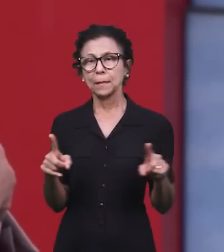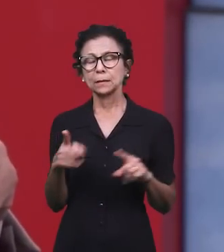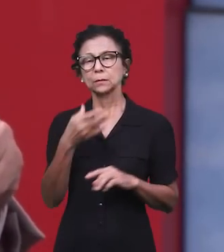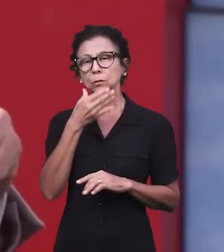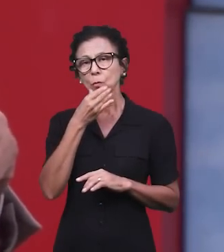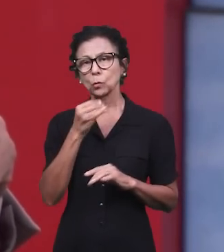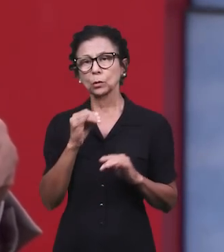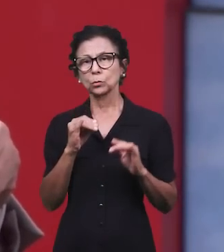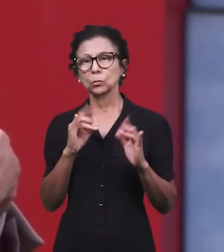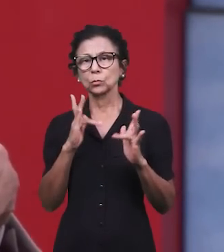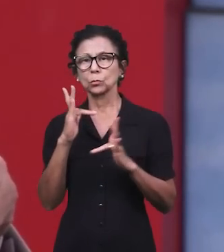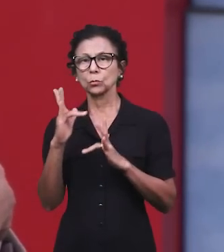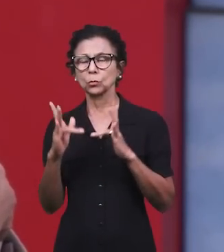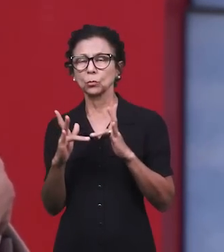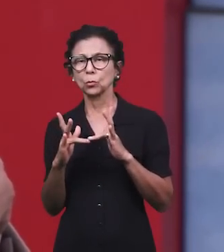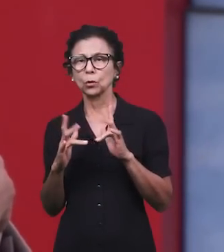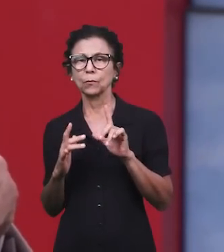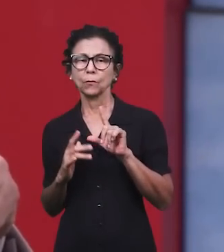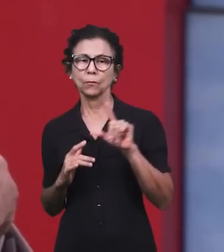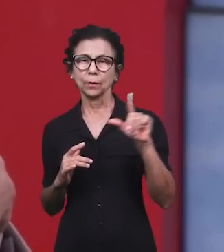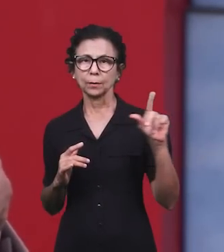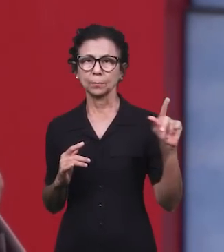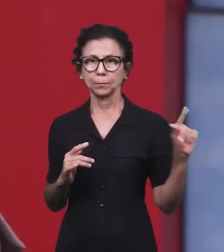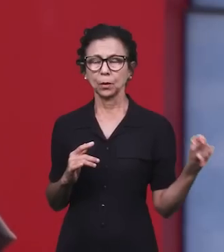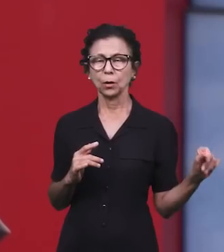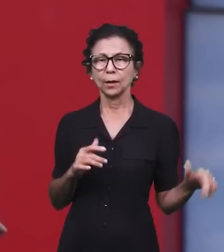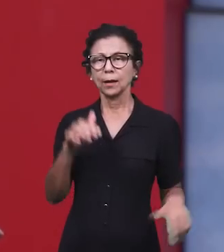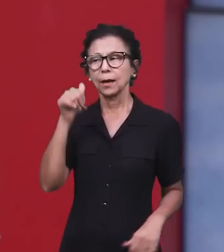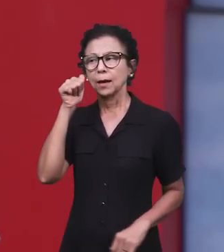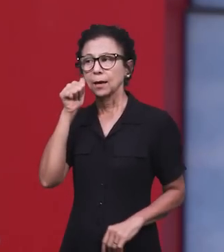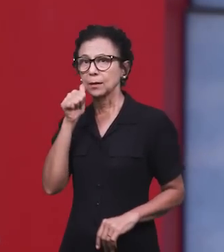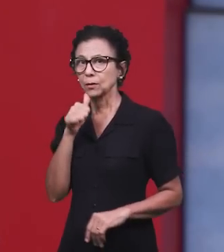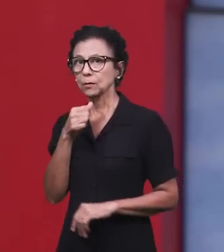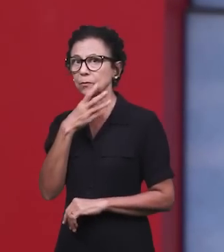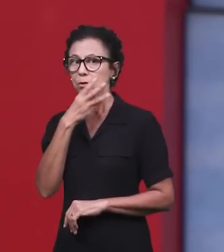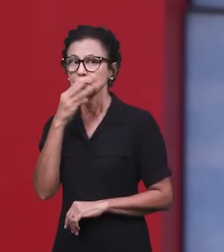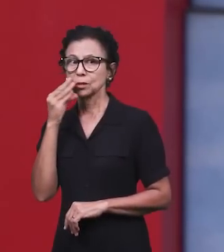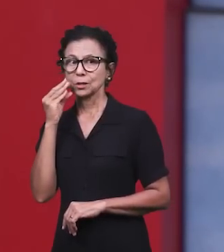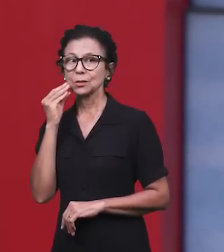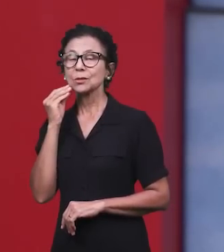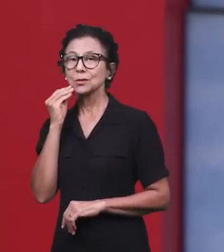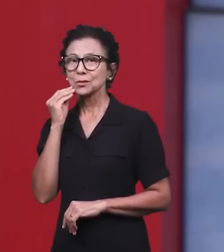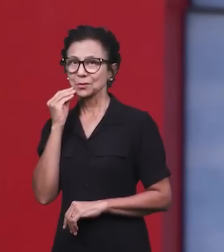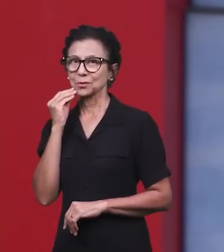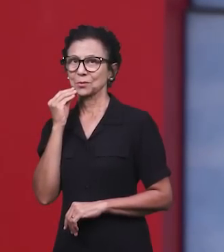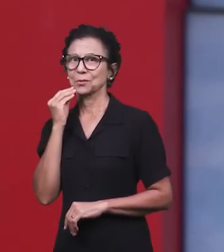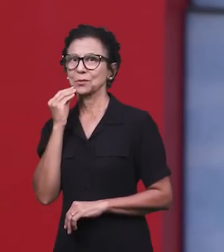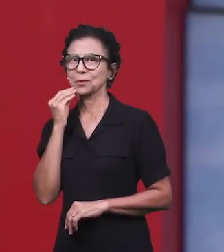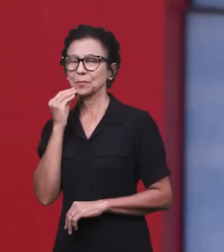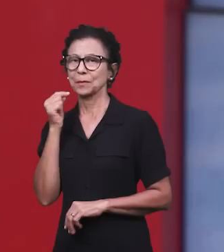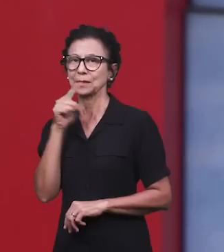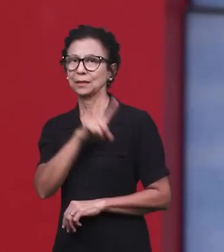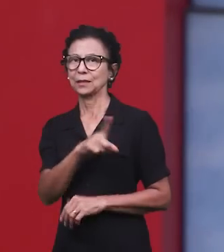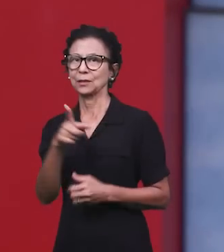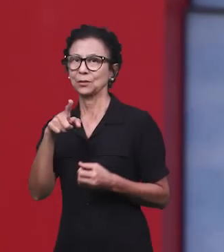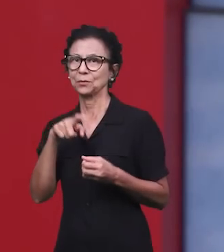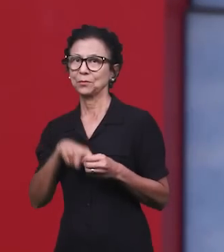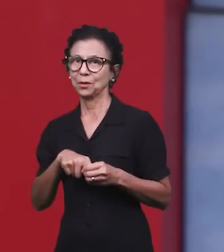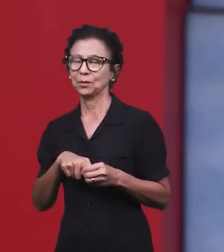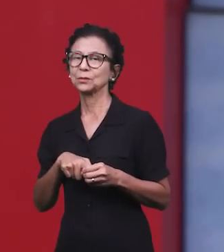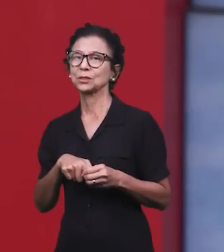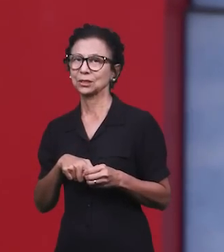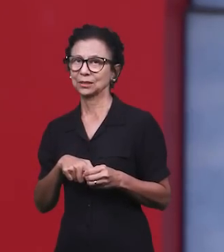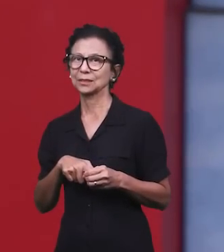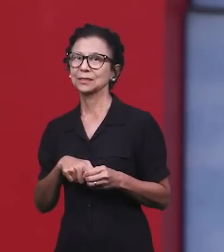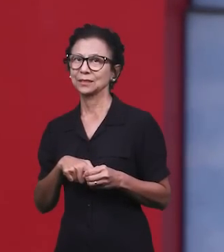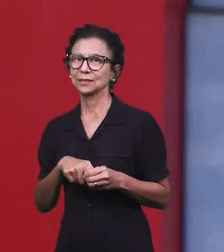jejua para que ele volte. Ela jejua porque ela quer a presença dele. Então ali, o Senhor